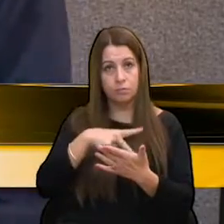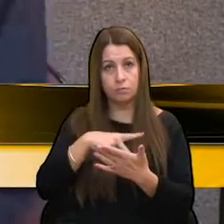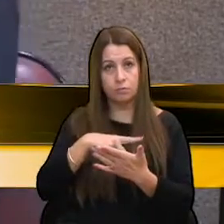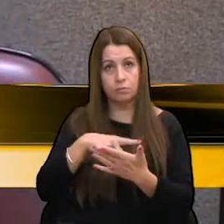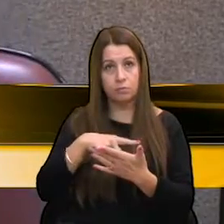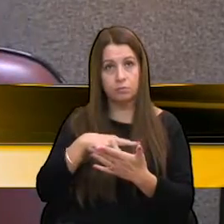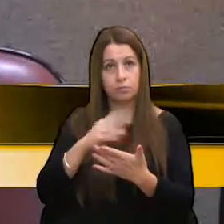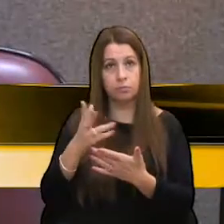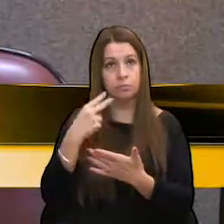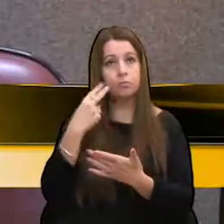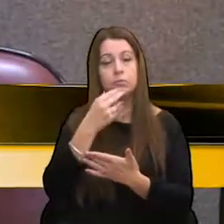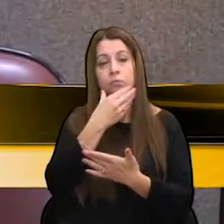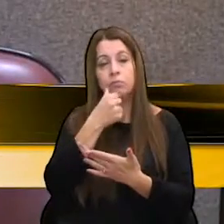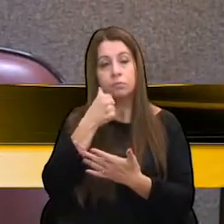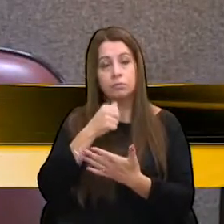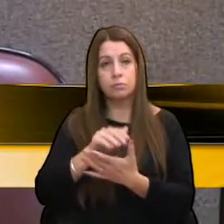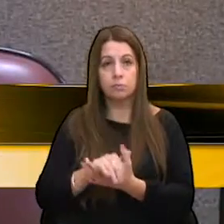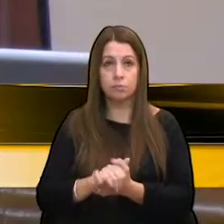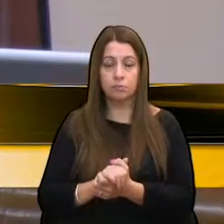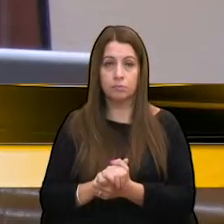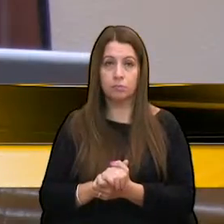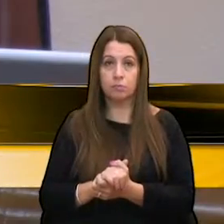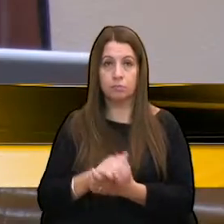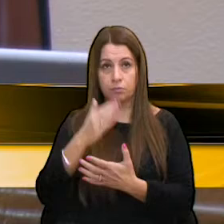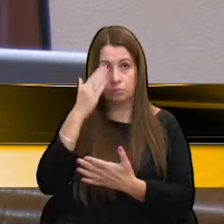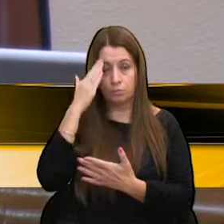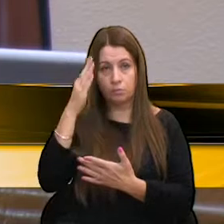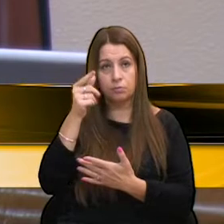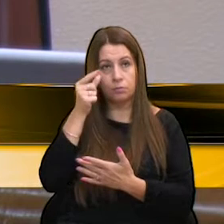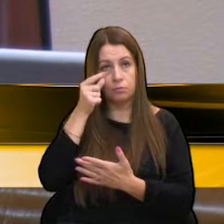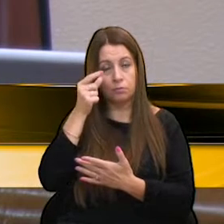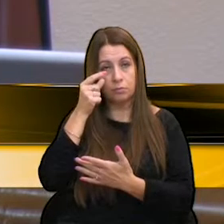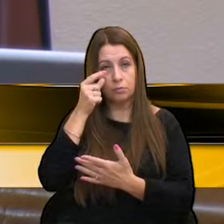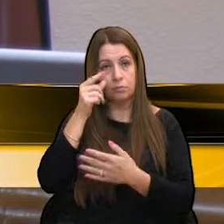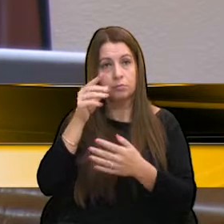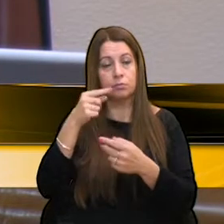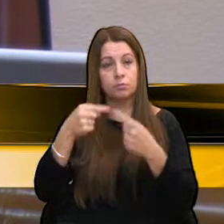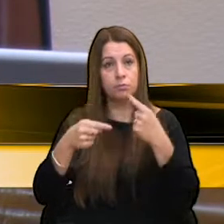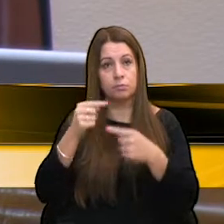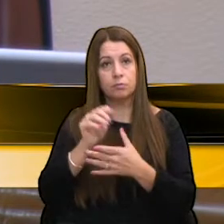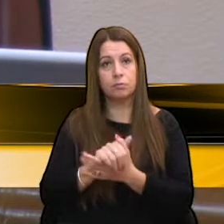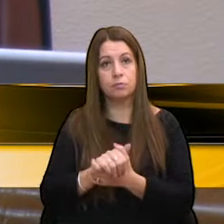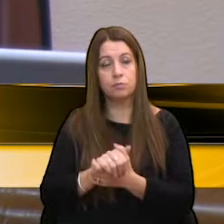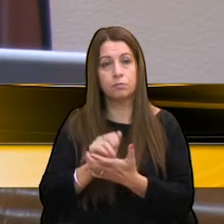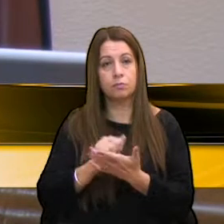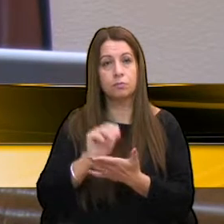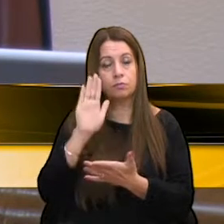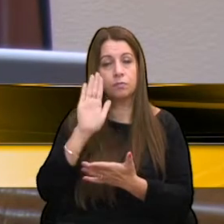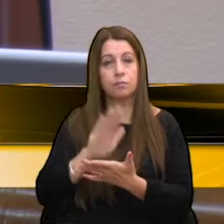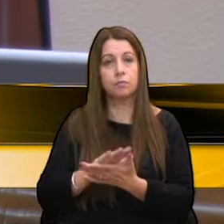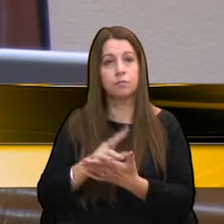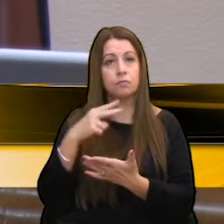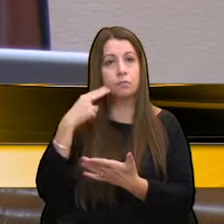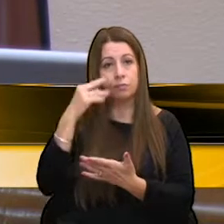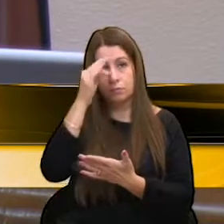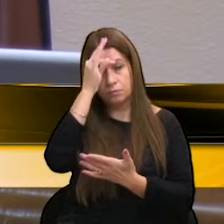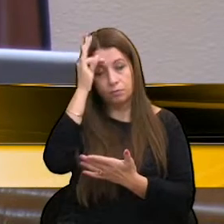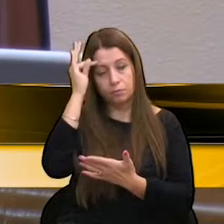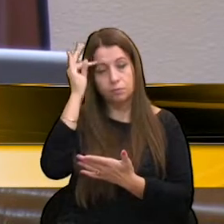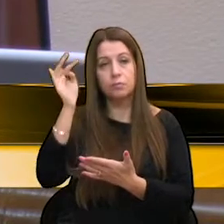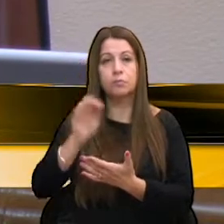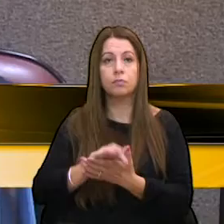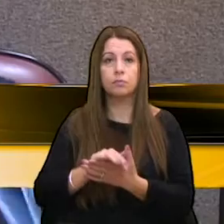presidente. Obrigado, senhoras e senhores vereadores. Obrigado, vereador Paulo Périco. Está em discussão. Peço a palavra, presidente. Com a palavra, vereador Gustavo